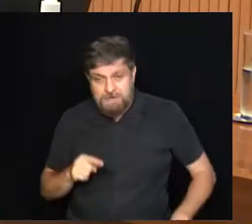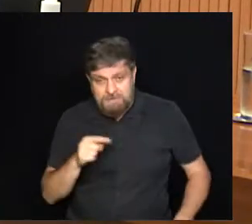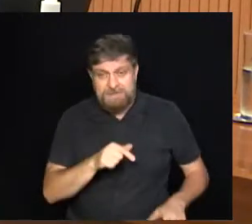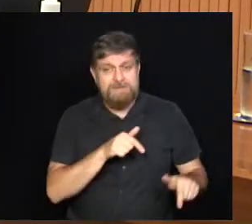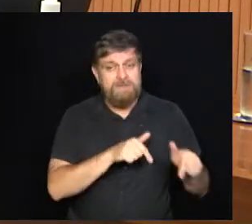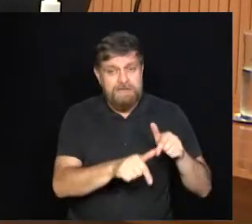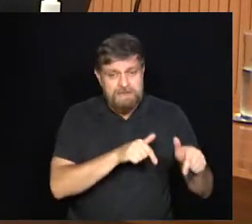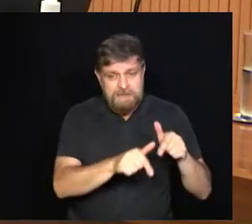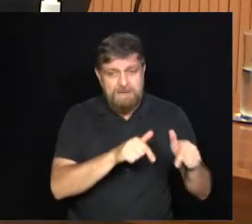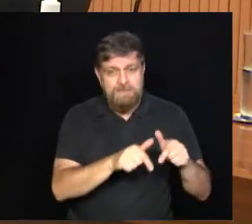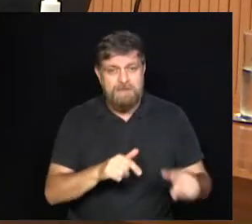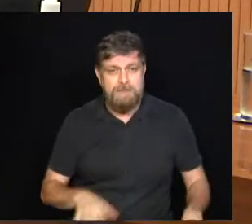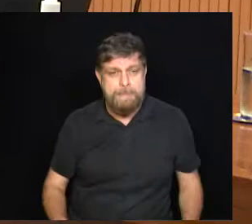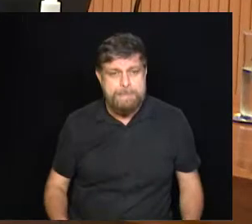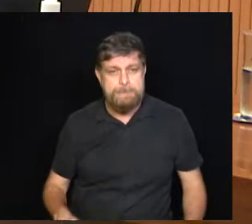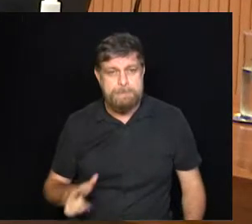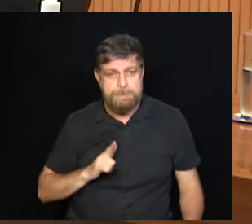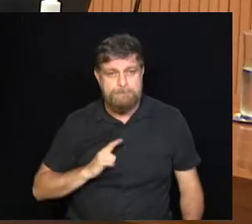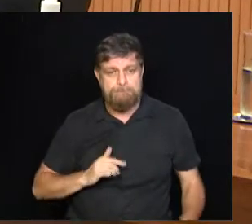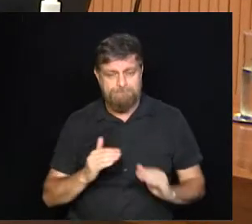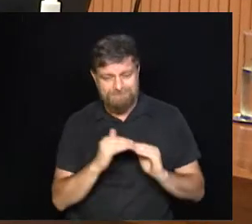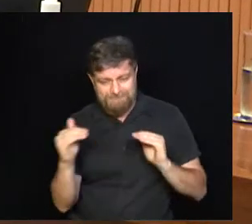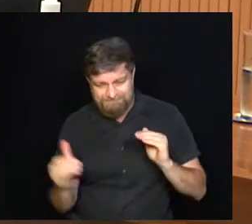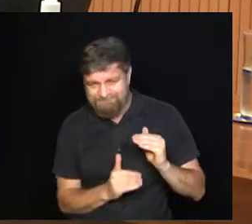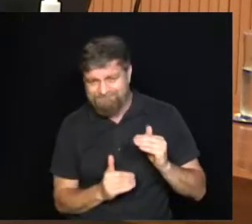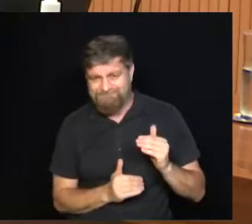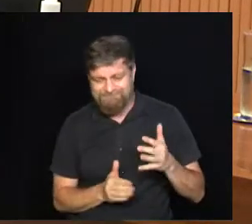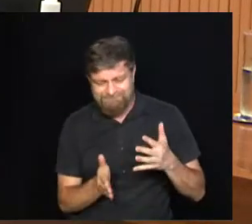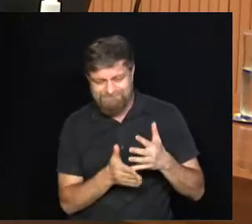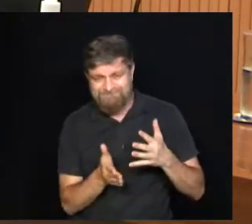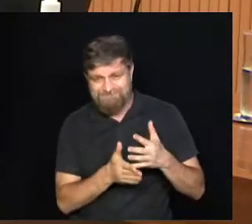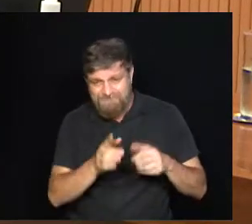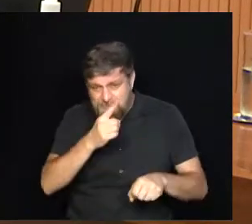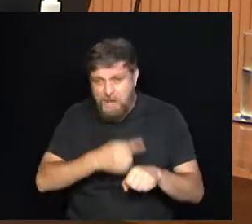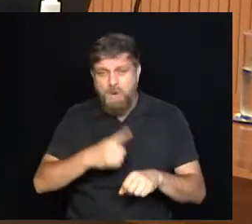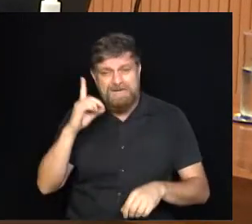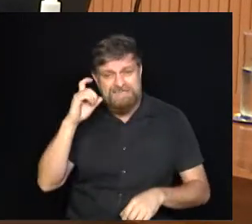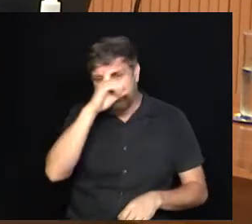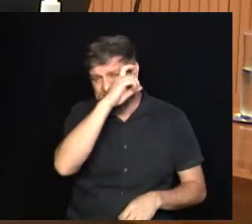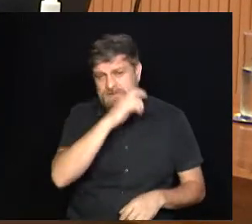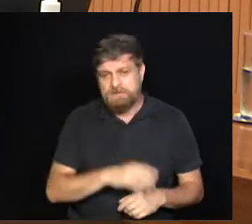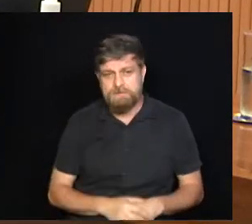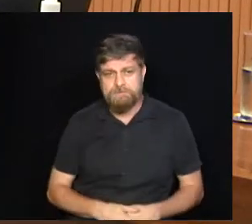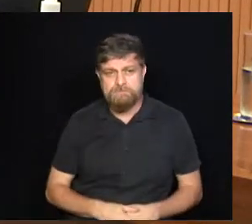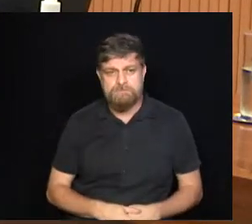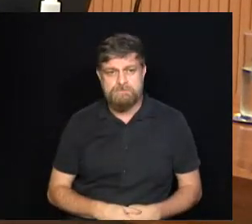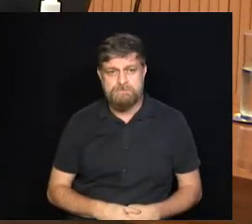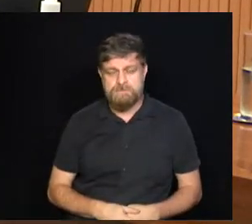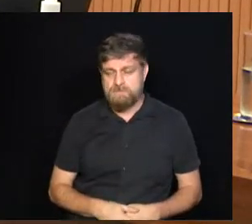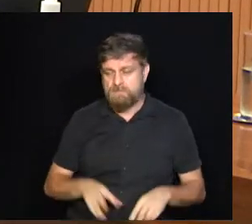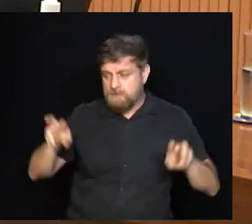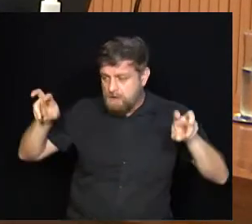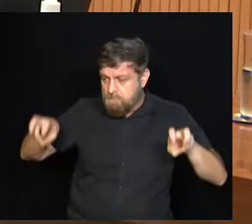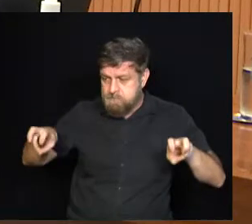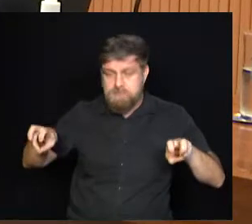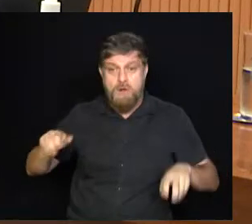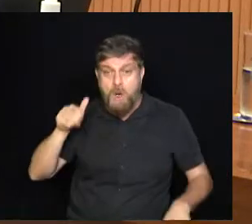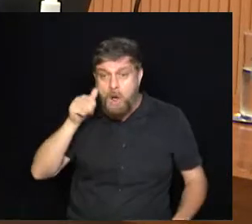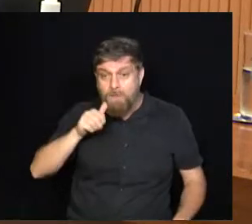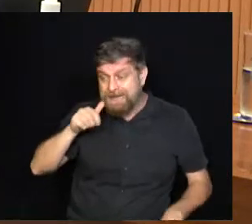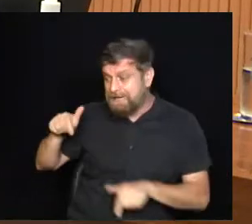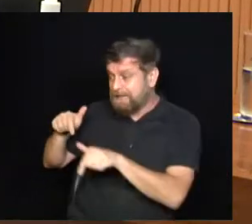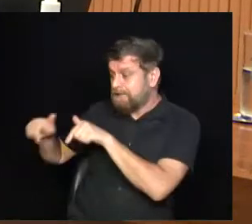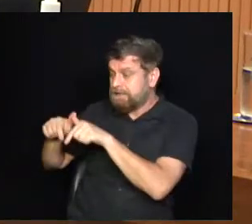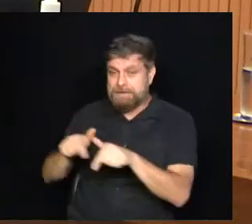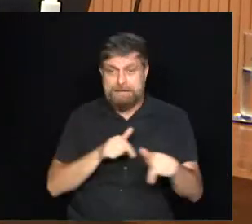com essas mazelas, né, com esses momentos difíceis. Eu estou aqui com duas mulheres que trabalham com